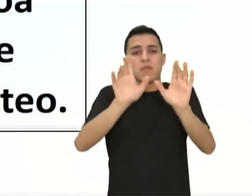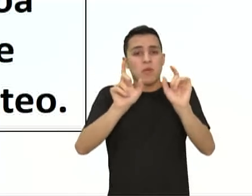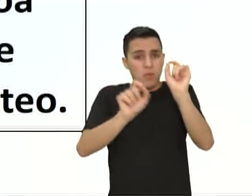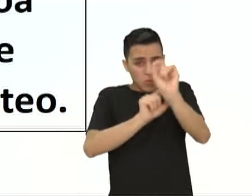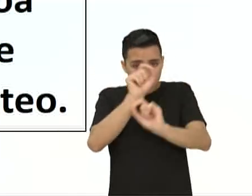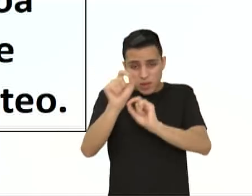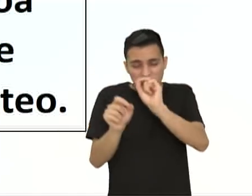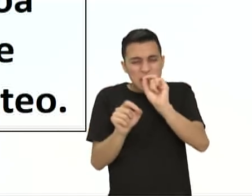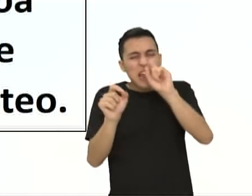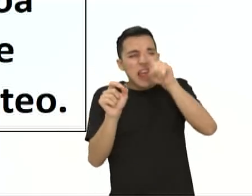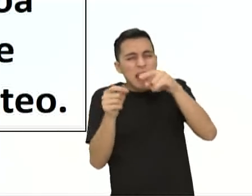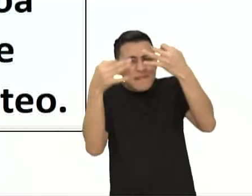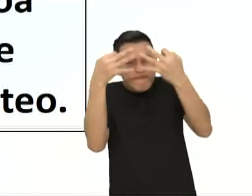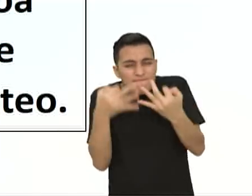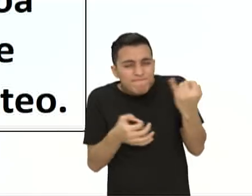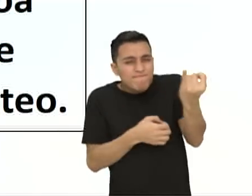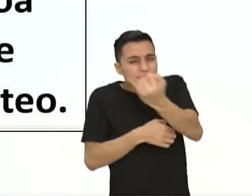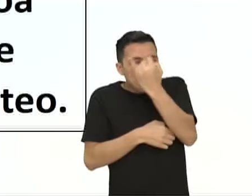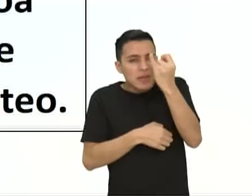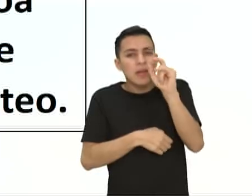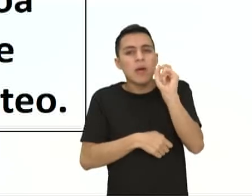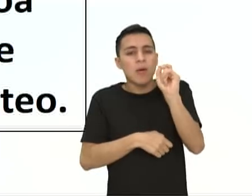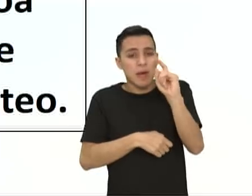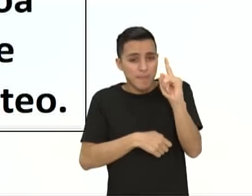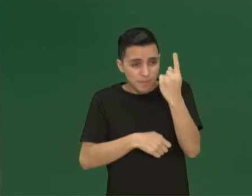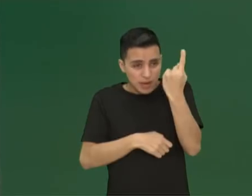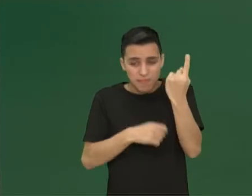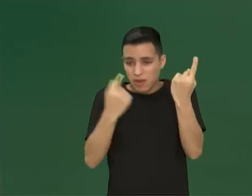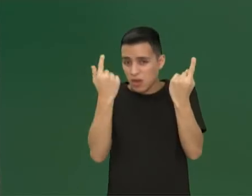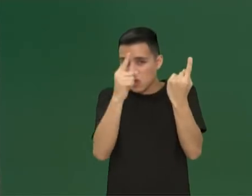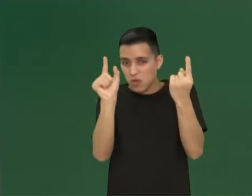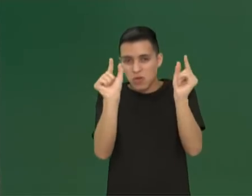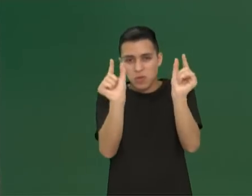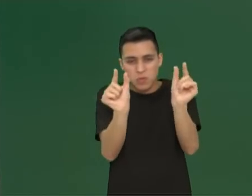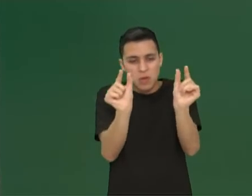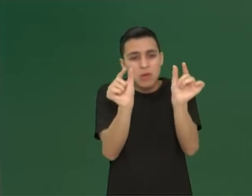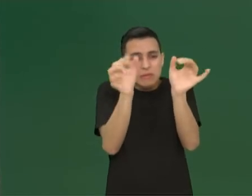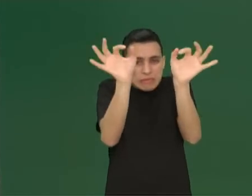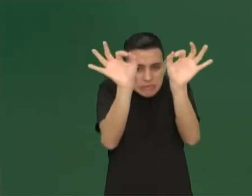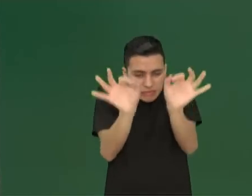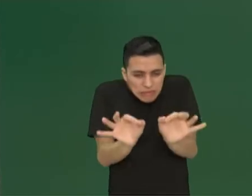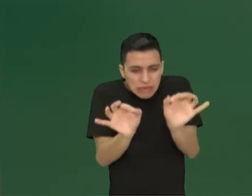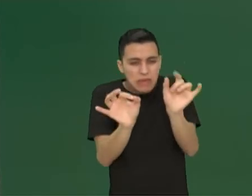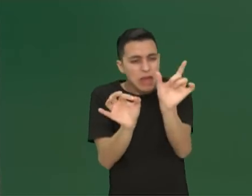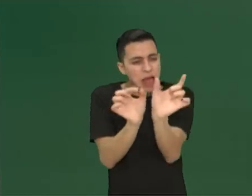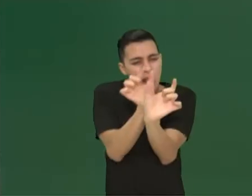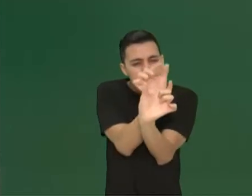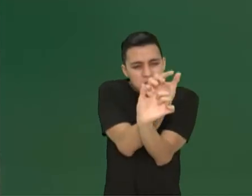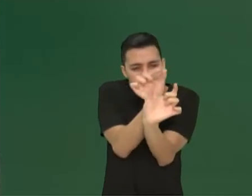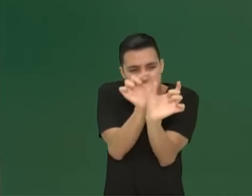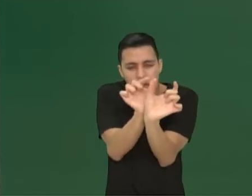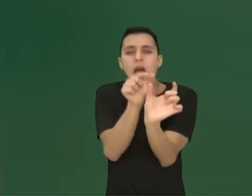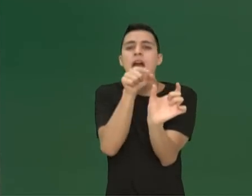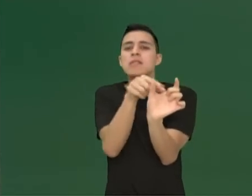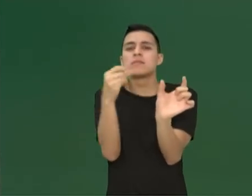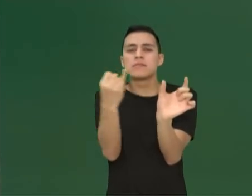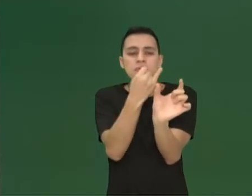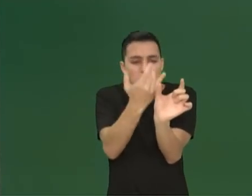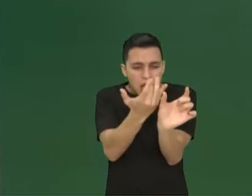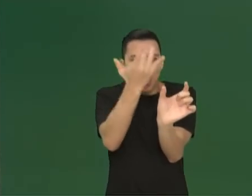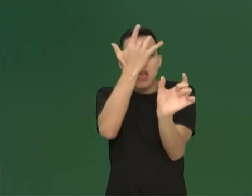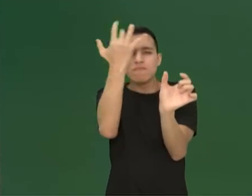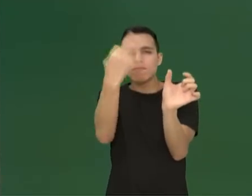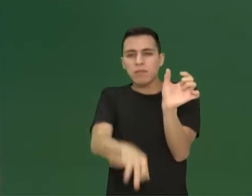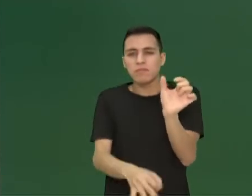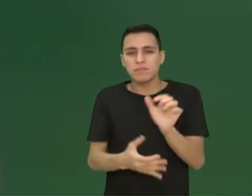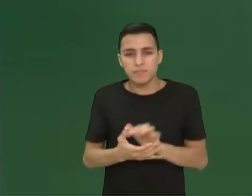A única coisa importante é que a primeira e última letras estejam no lugar certo. Olha como